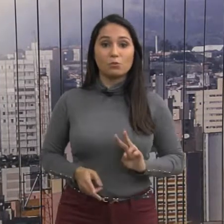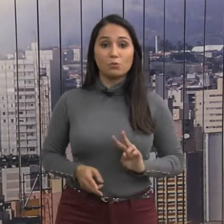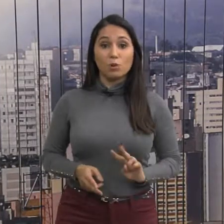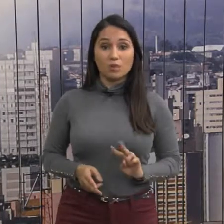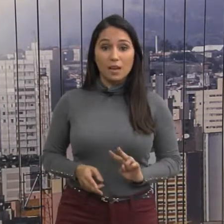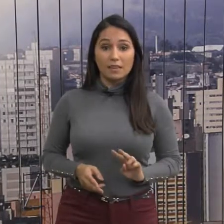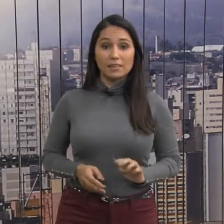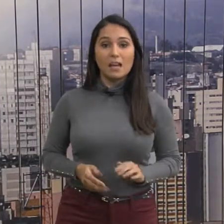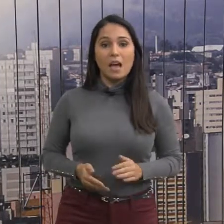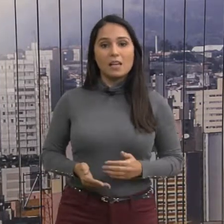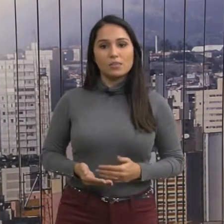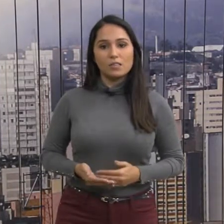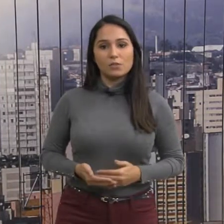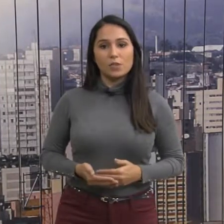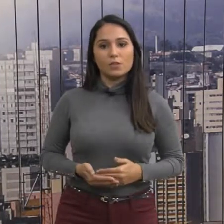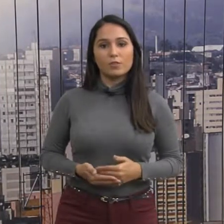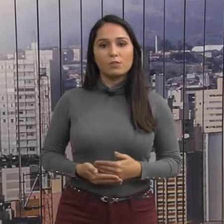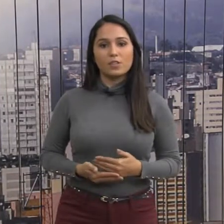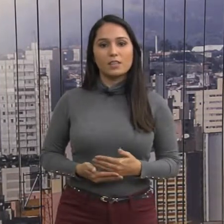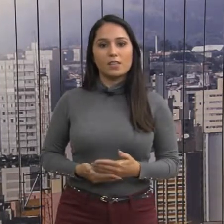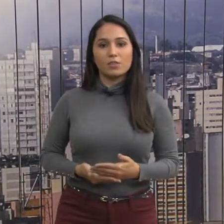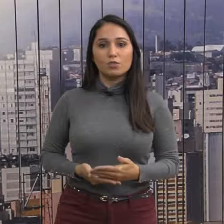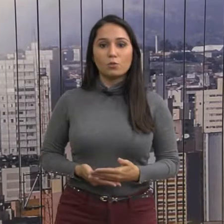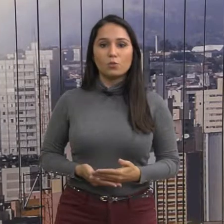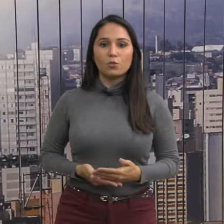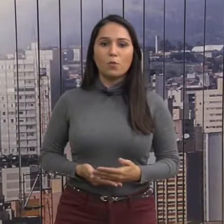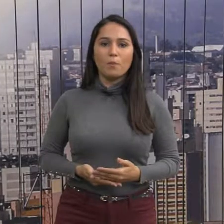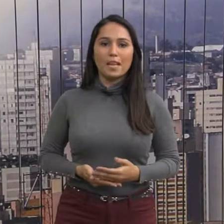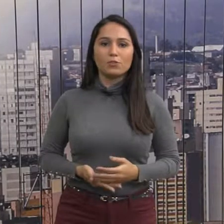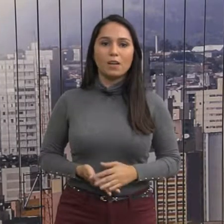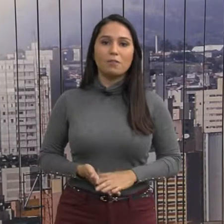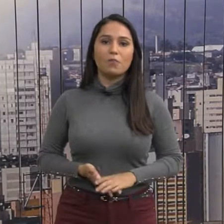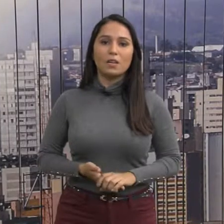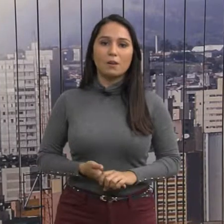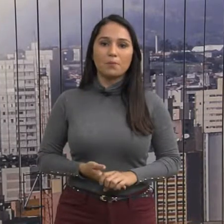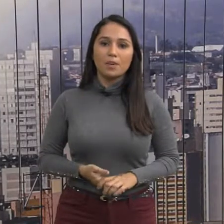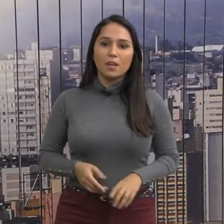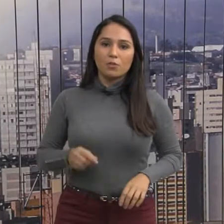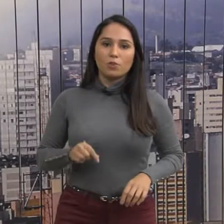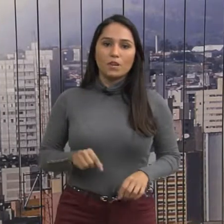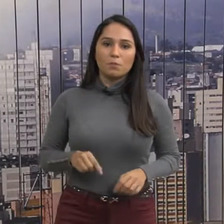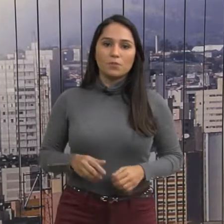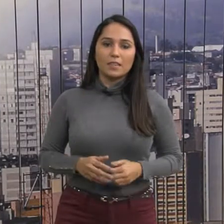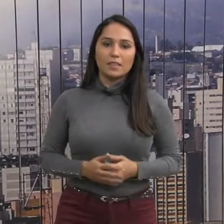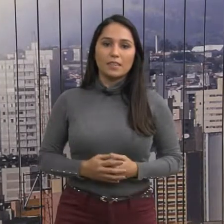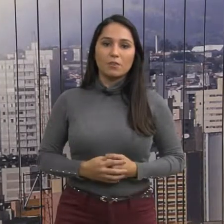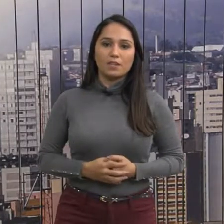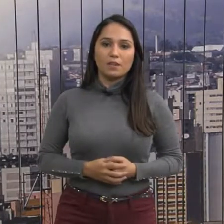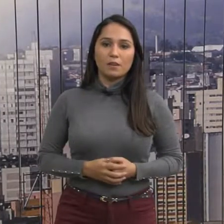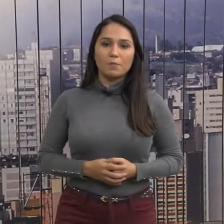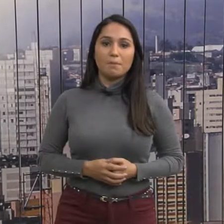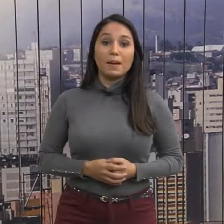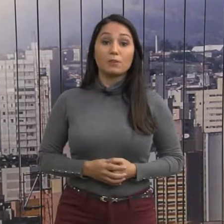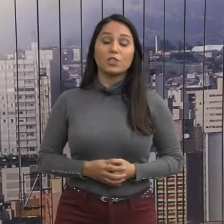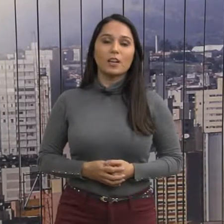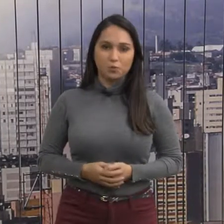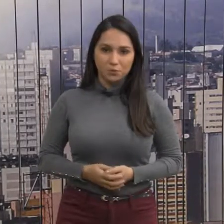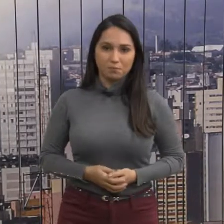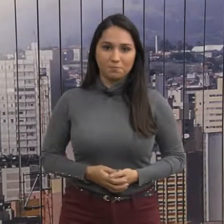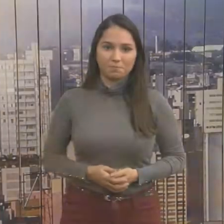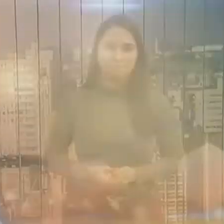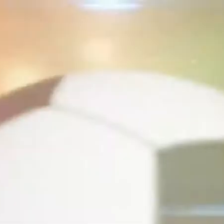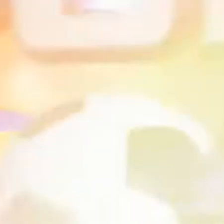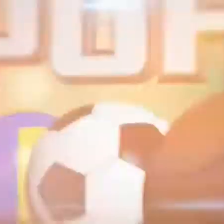5.633, são 2 vagas. As inscrições vão até o dia 3 de julho no prédio da Funcamp, no campus aqui da Unicamp, em Barão